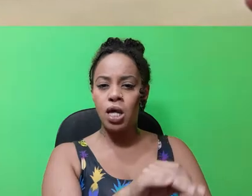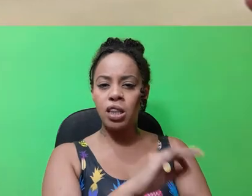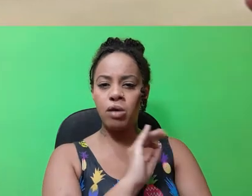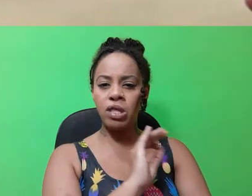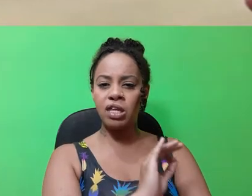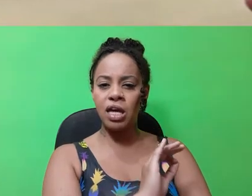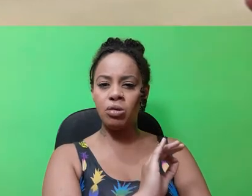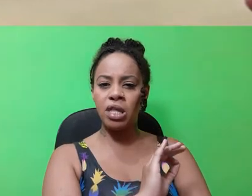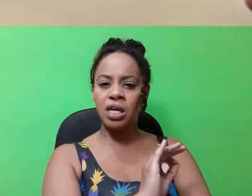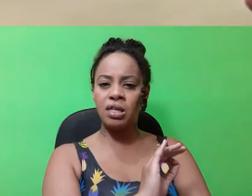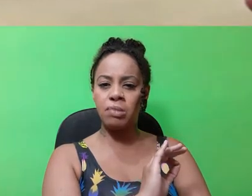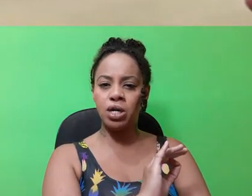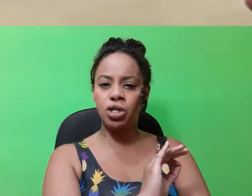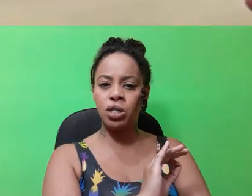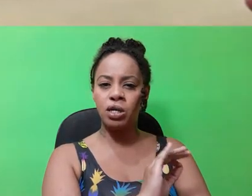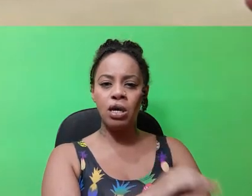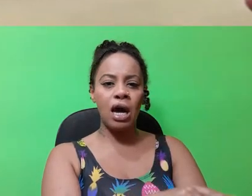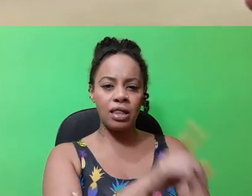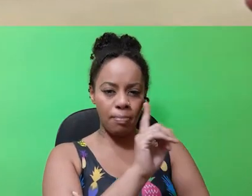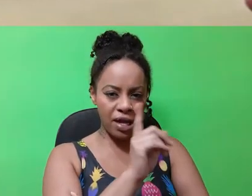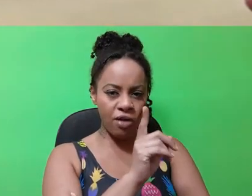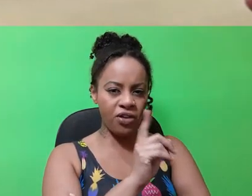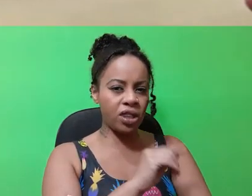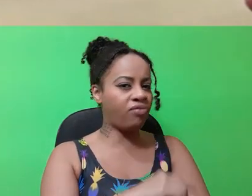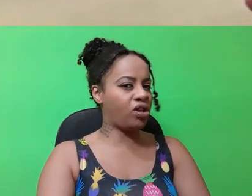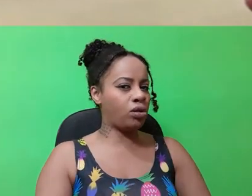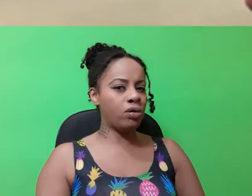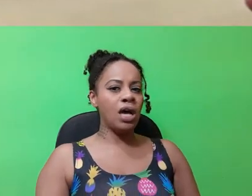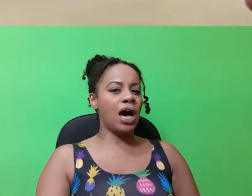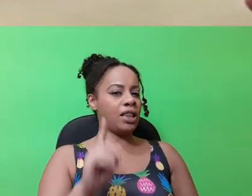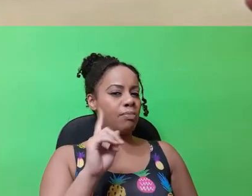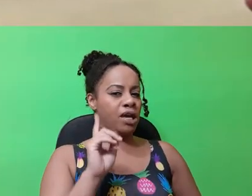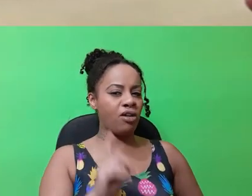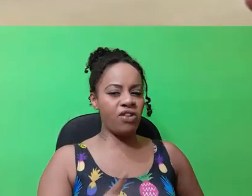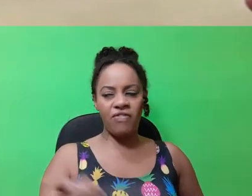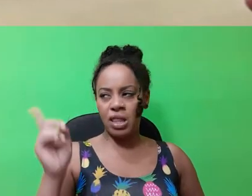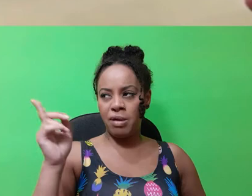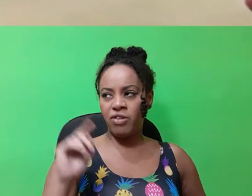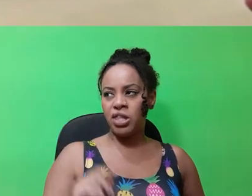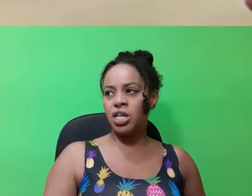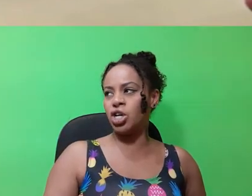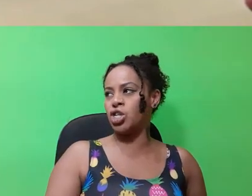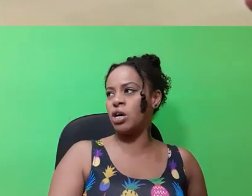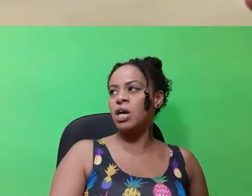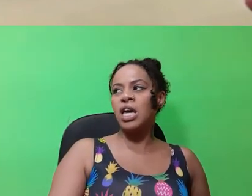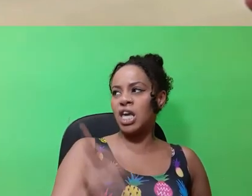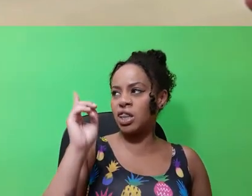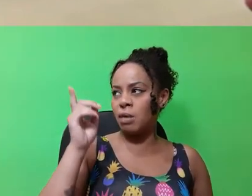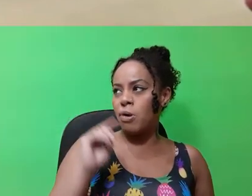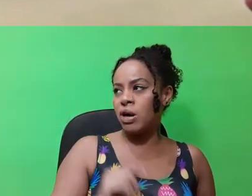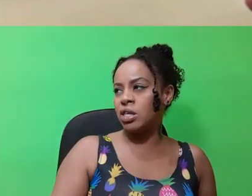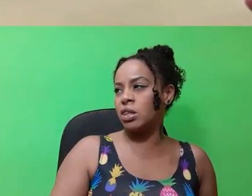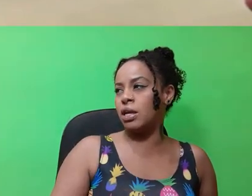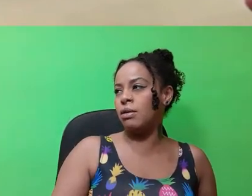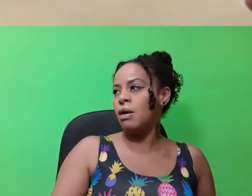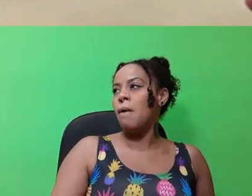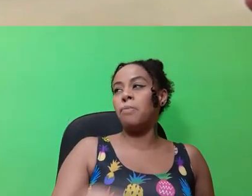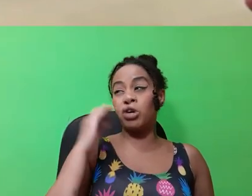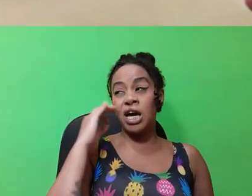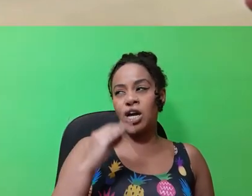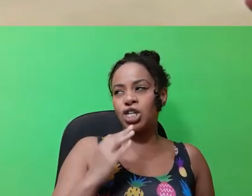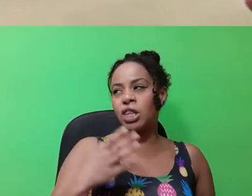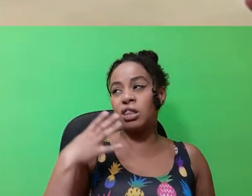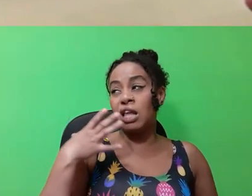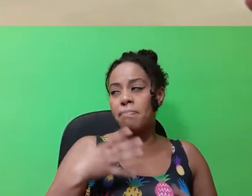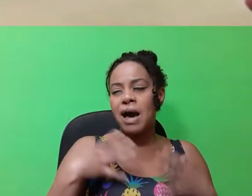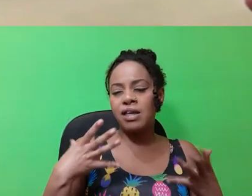brasileiro, não esqueçam essas imagens. Ainda bem que eu vi esse vídeo. Ainda bem que eu vi. Eu falei pra vocês, Janja, que ia ser bom assistir,